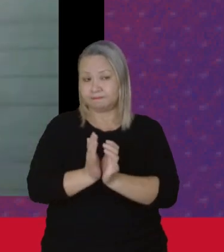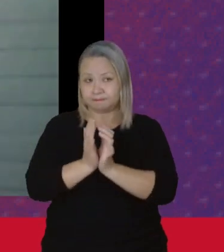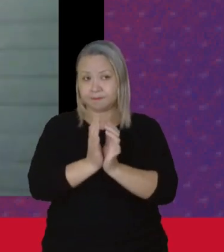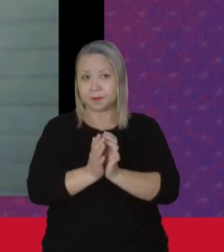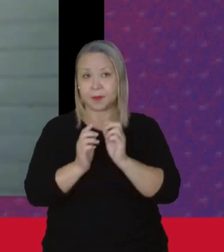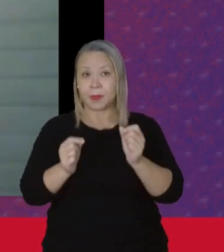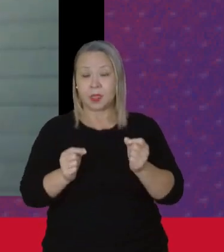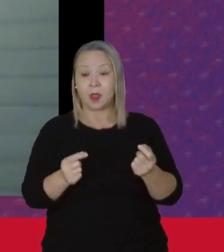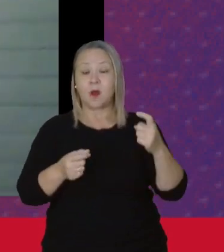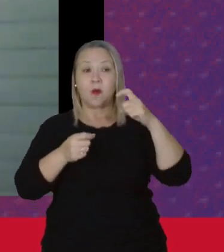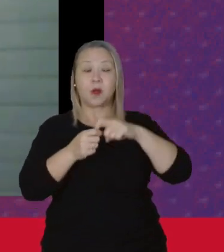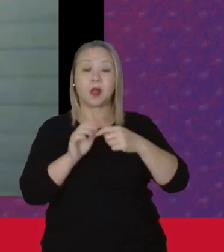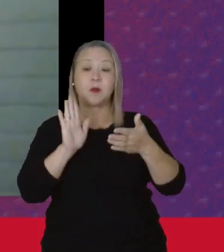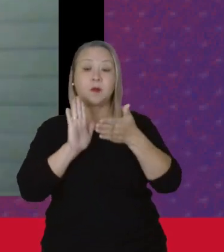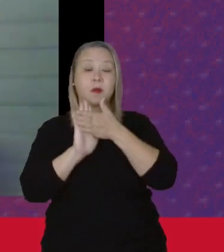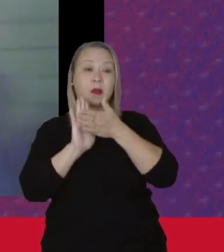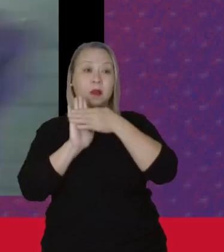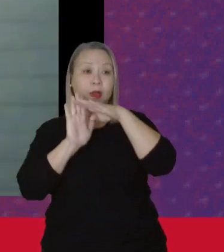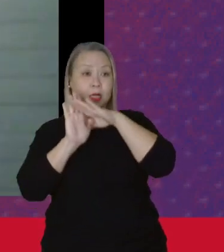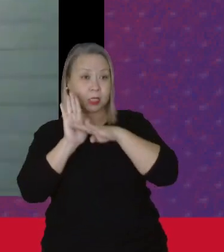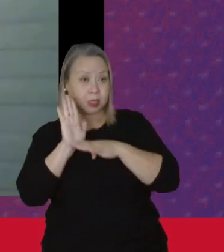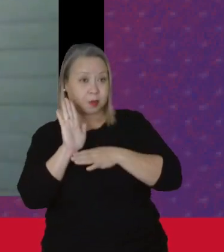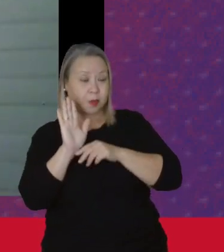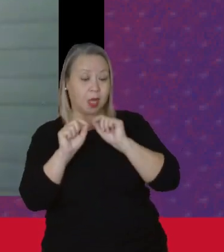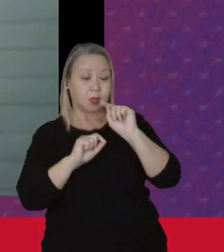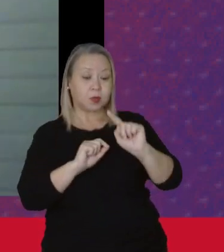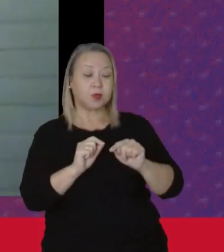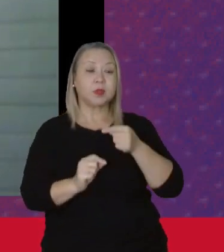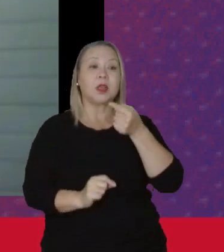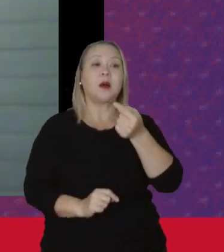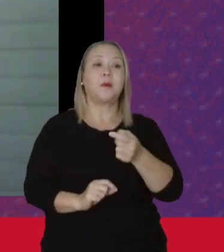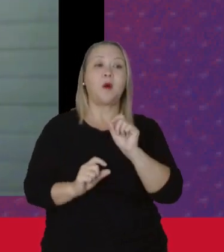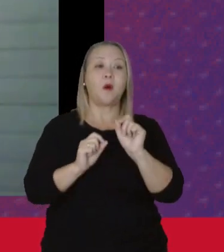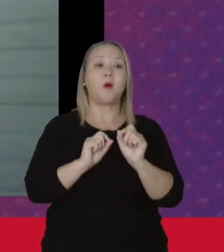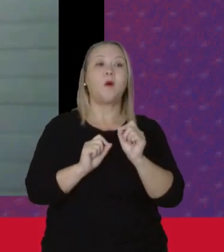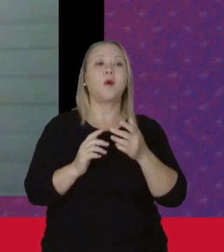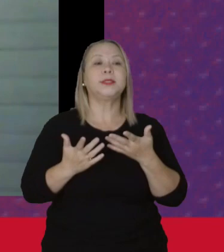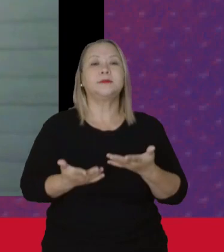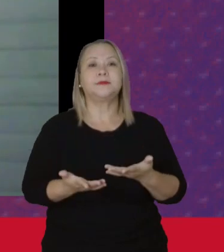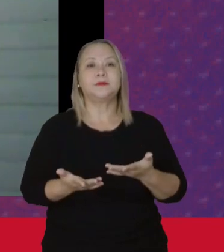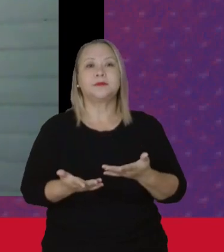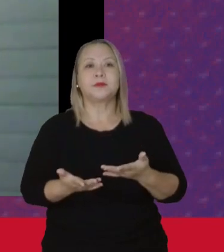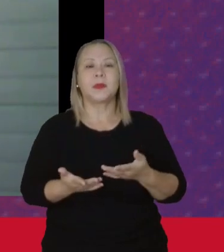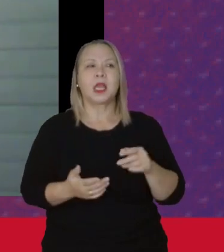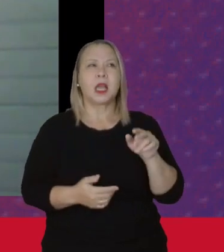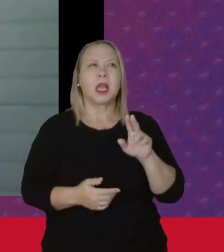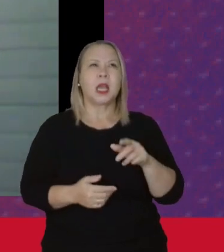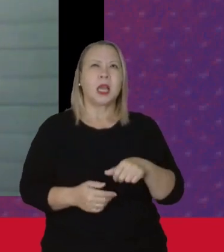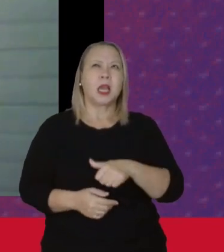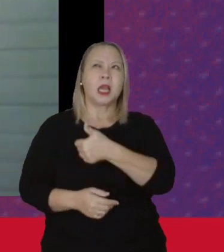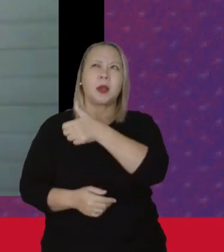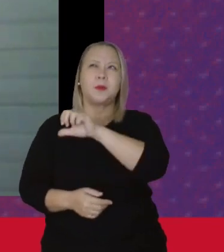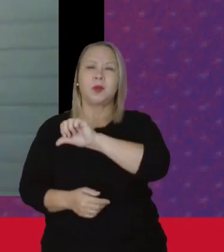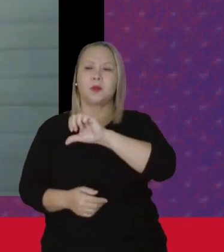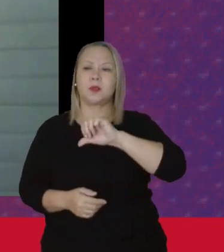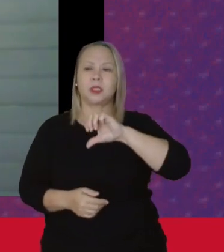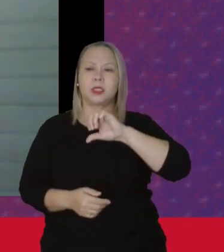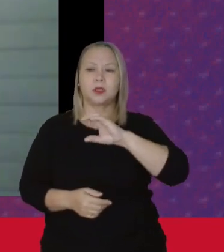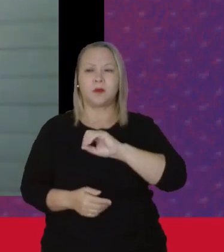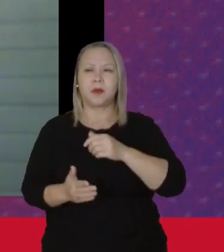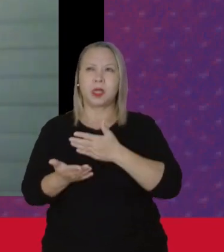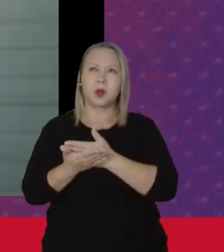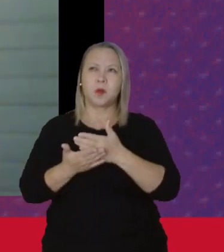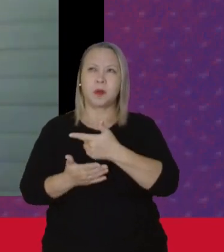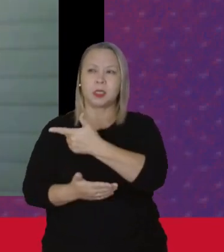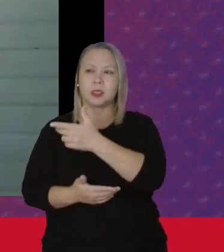voltado para essas pautas, e que depois, né, vem, final dos anos 90, início dos 2000, se organizando de